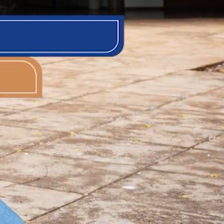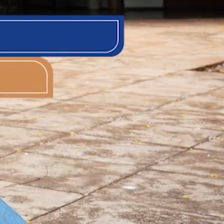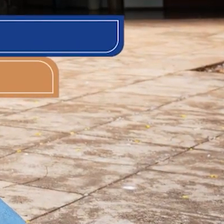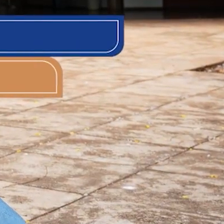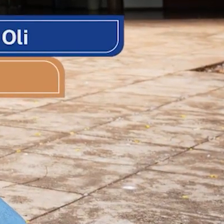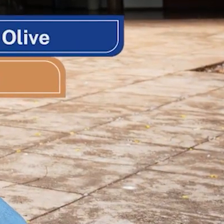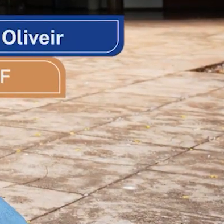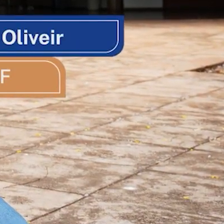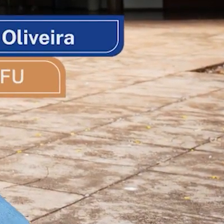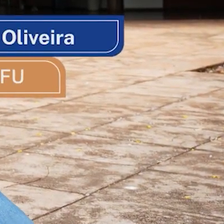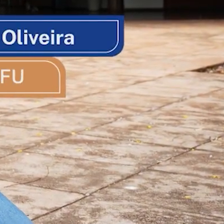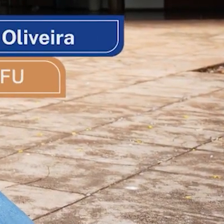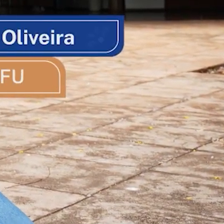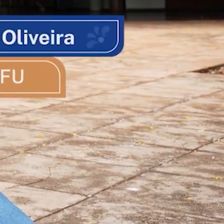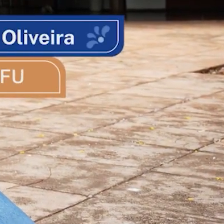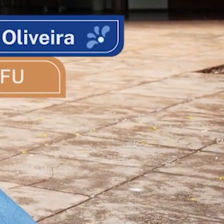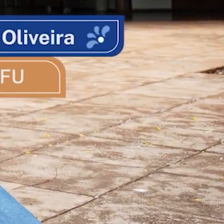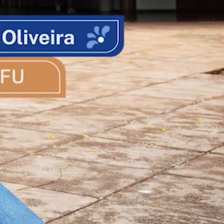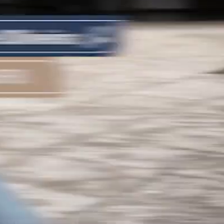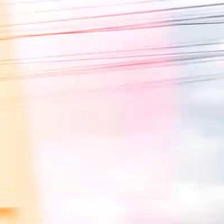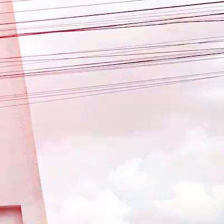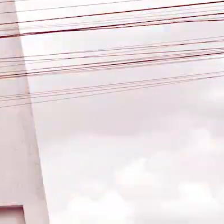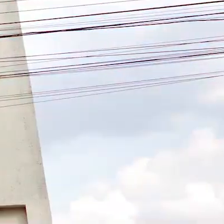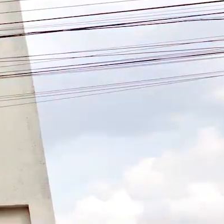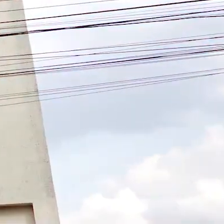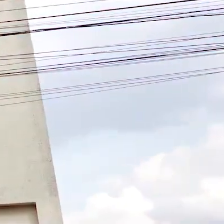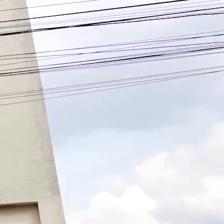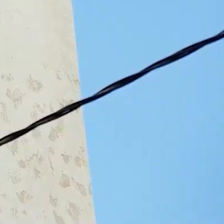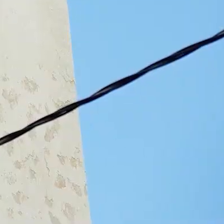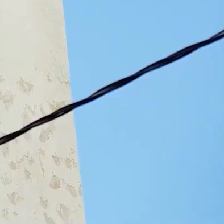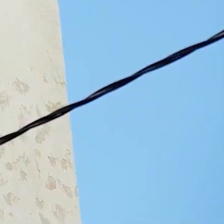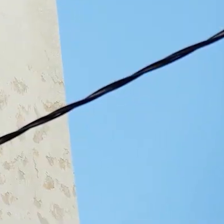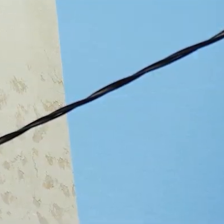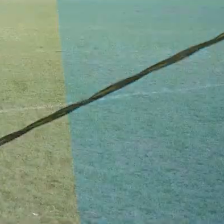Uma universidade é feita de pessoas.